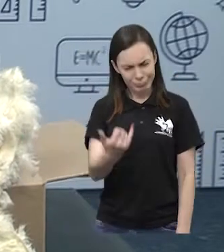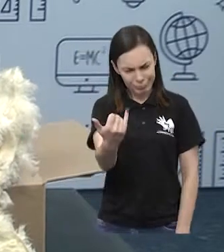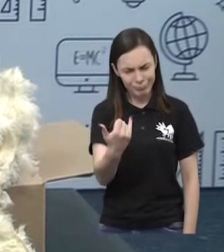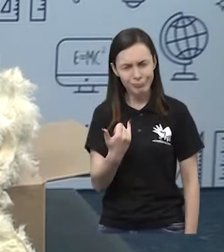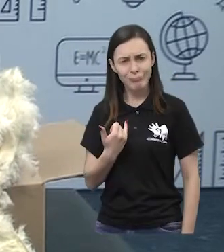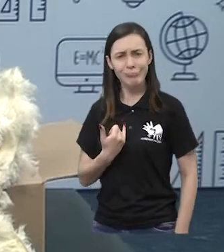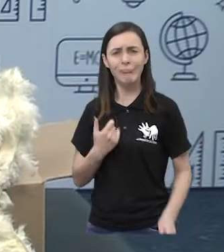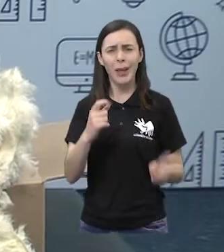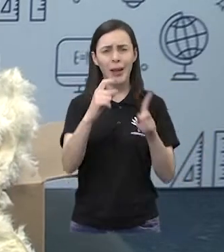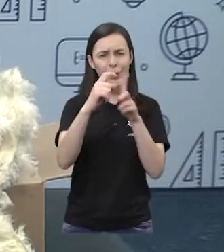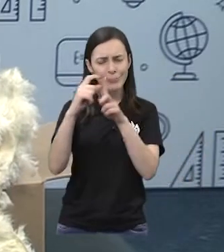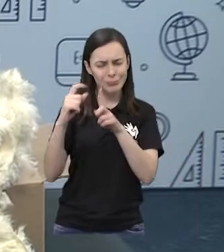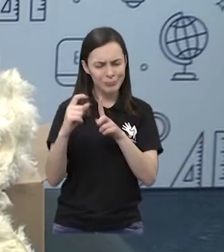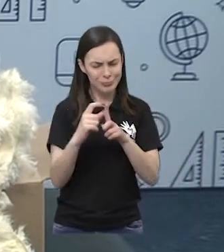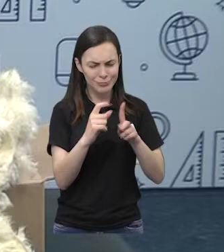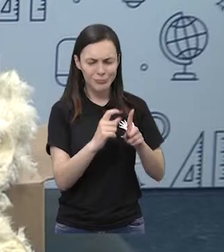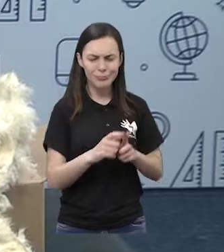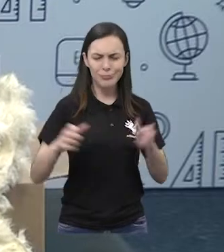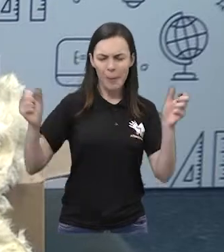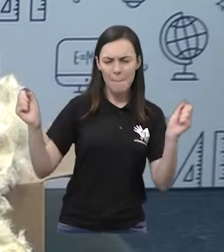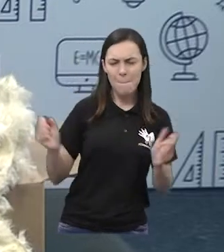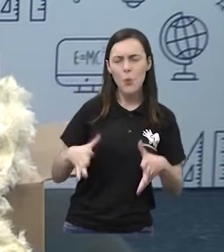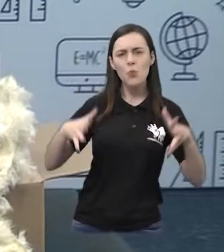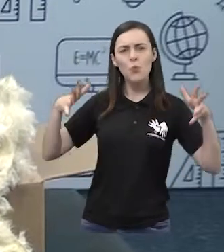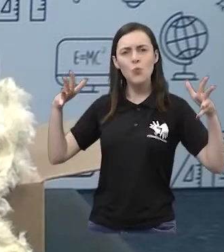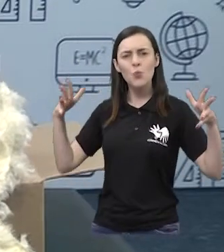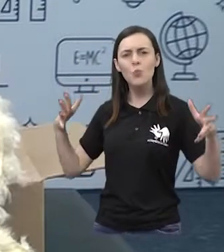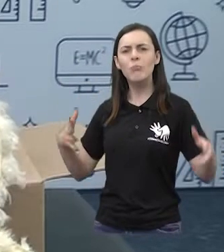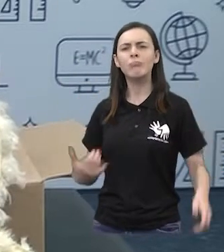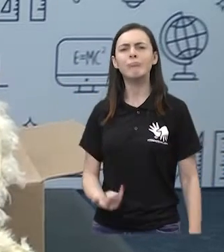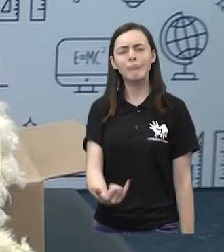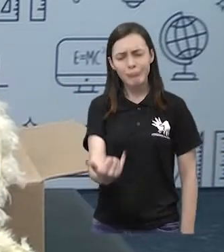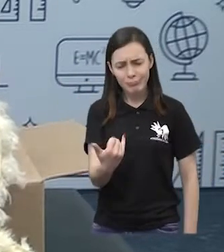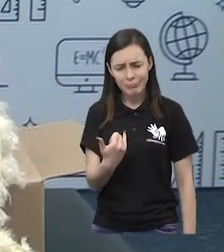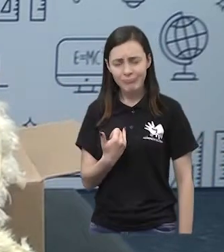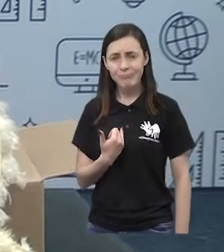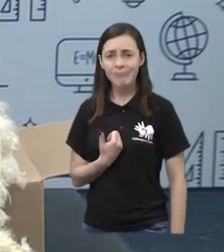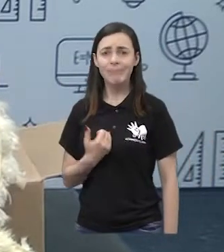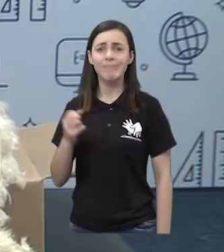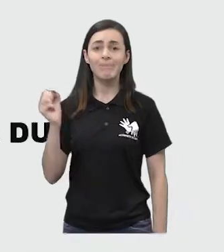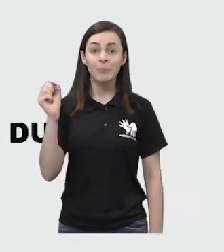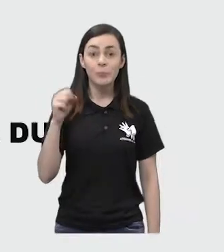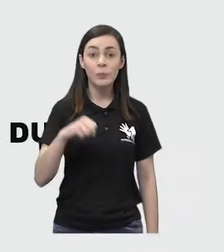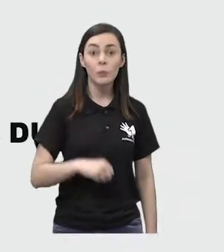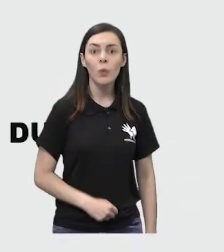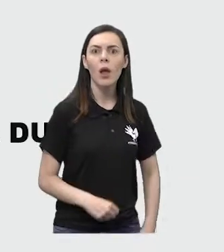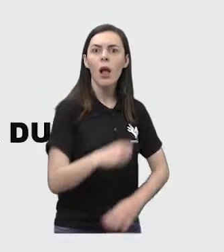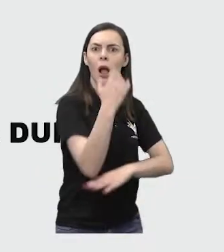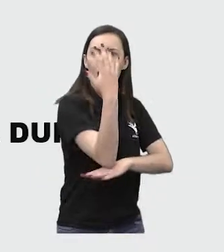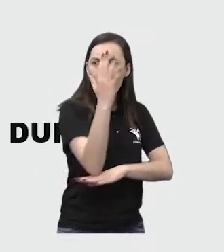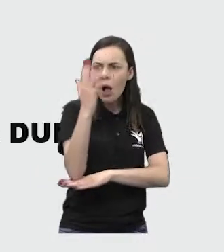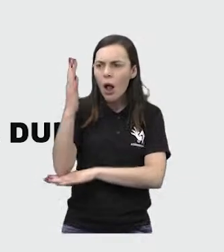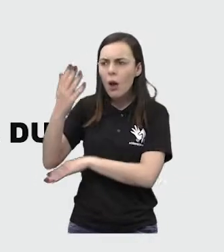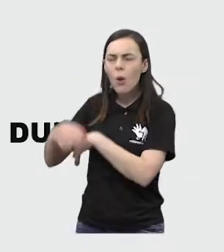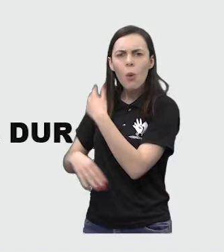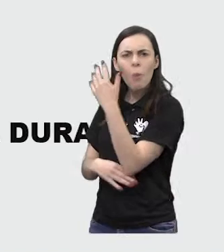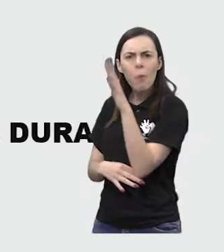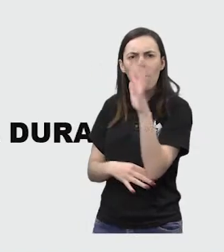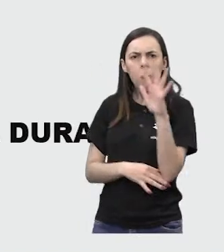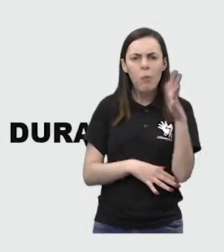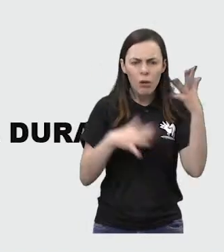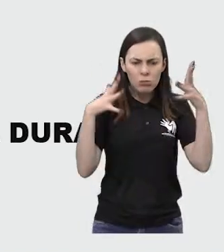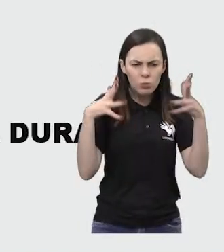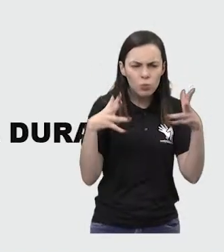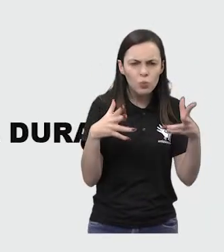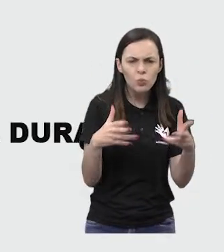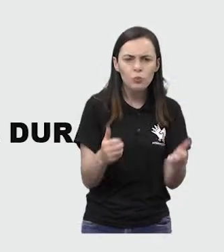diga sim Salim que diga sim lá no bosque todos